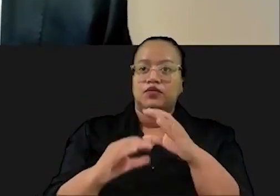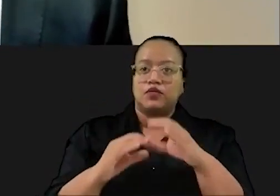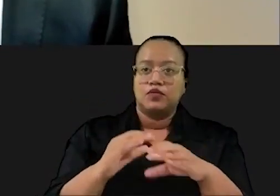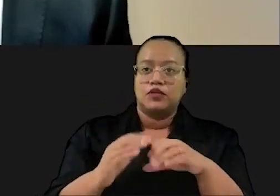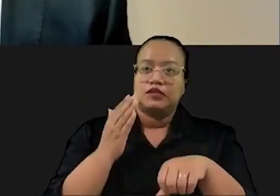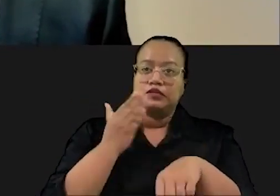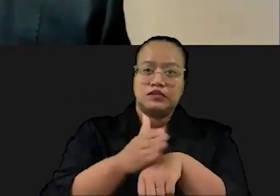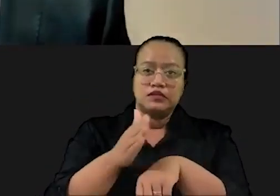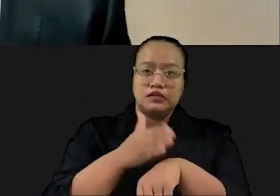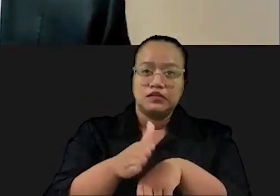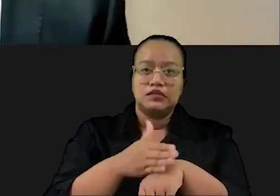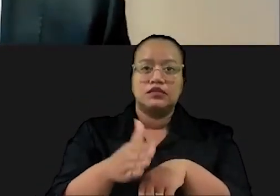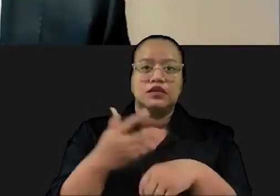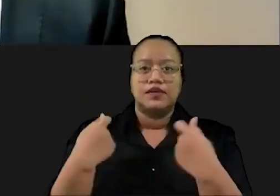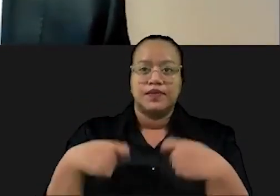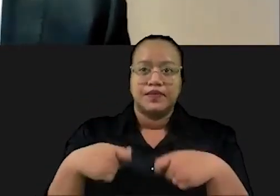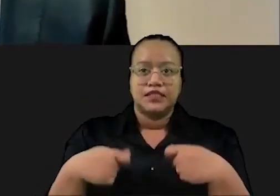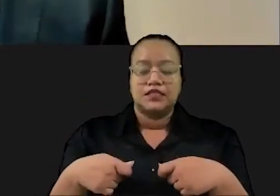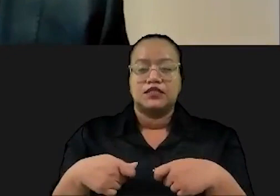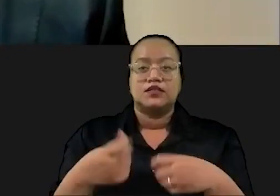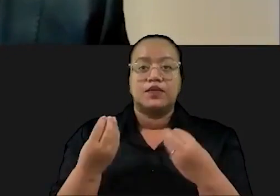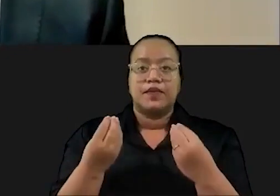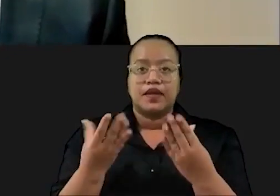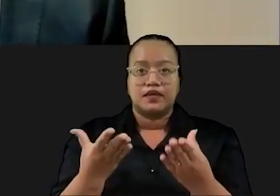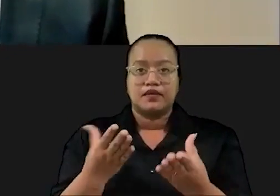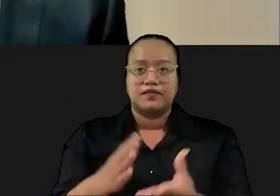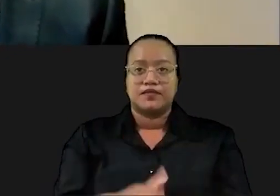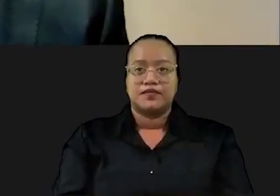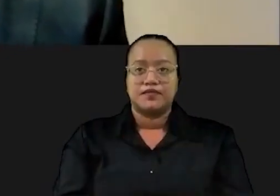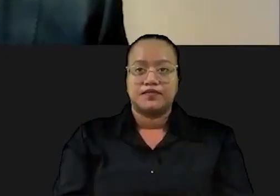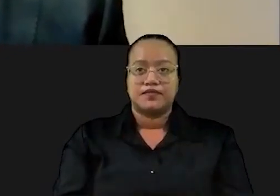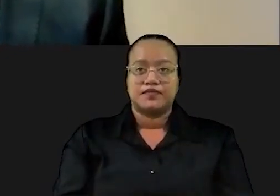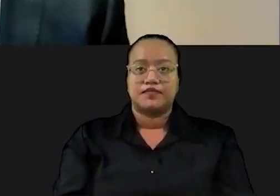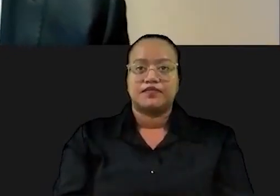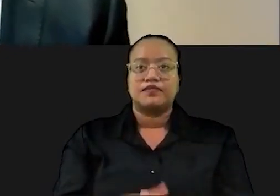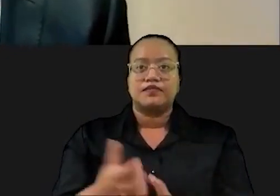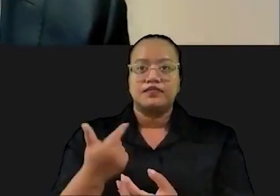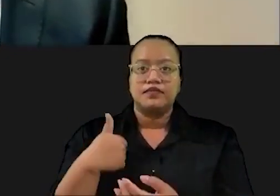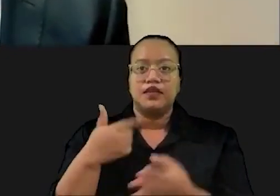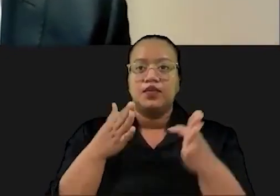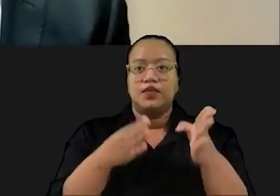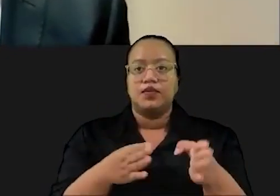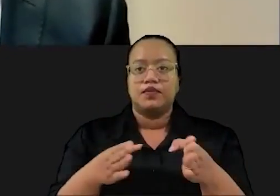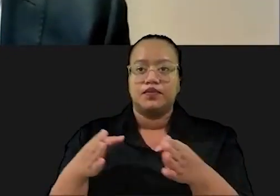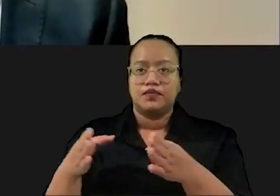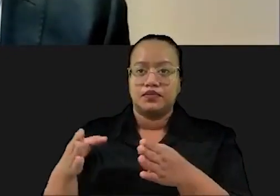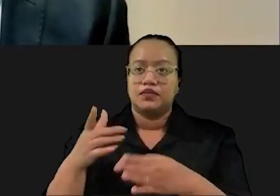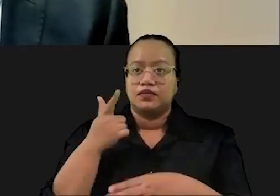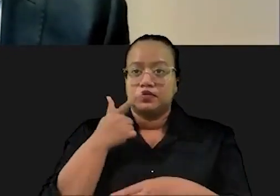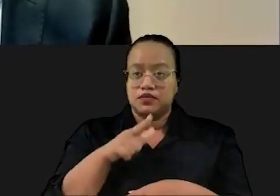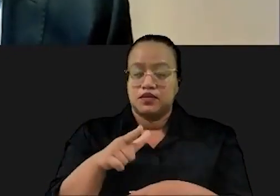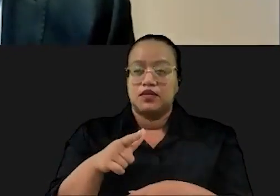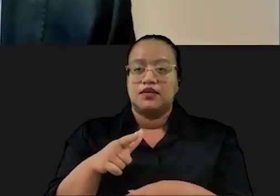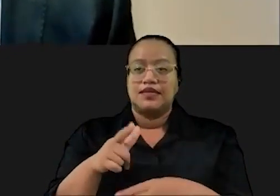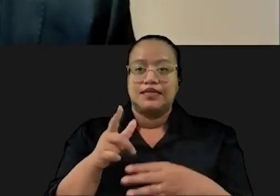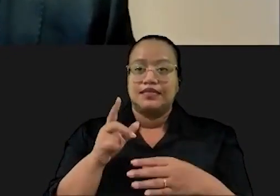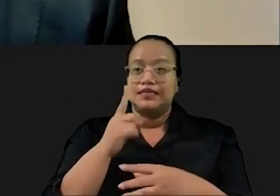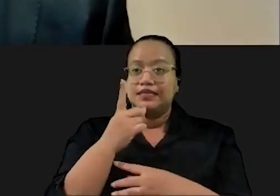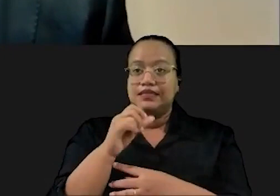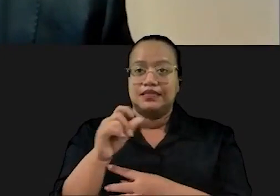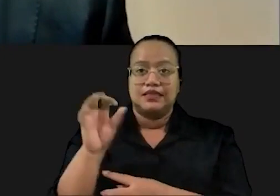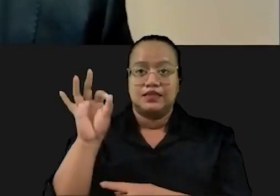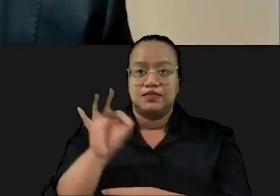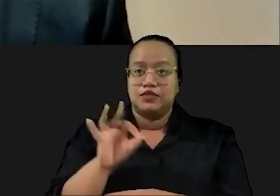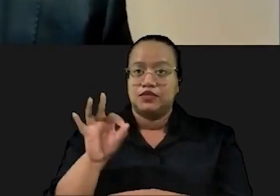para que eu tenha assim, um fluxo uniforme, e ainda assim é muito difícil manter um fluxo uniforme 100%, né, em todos os lugares.